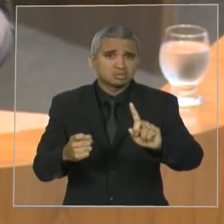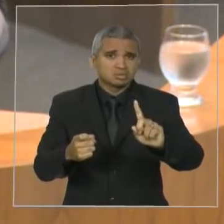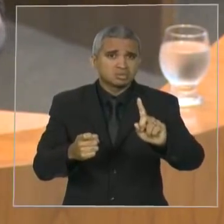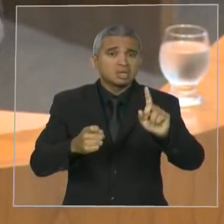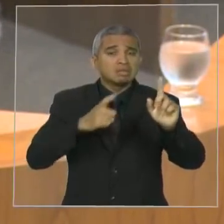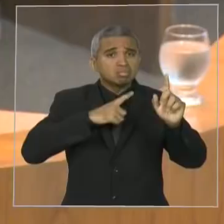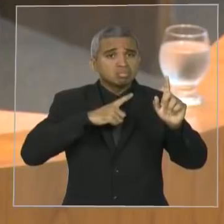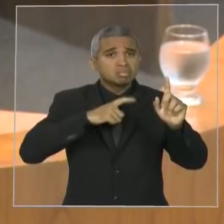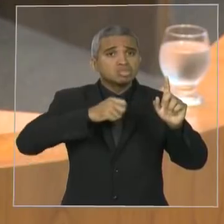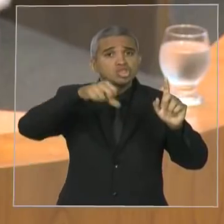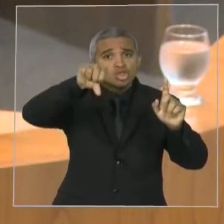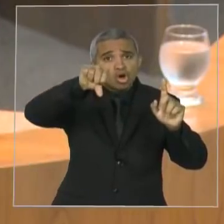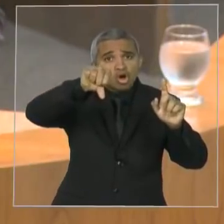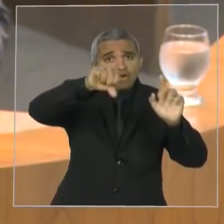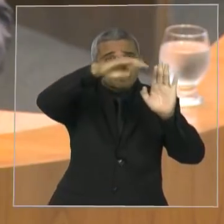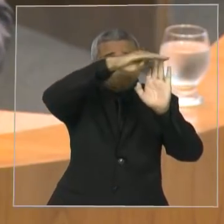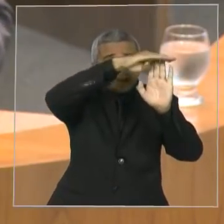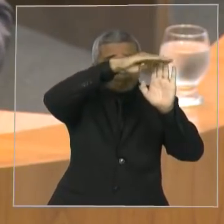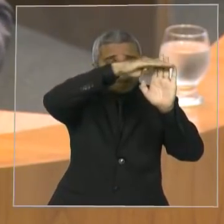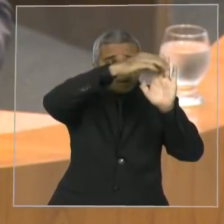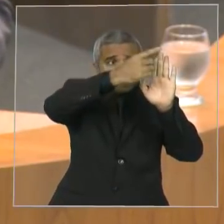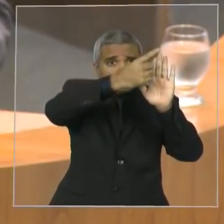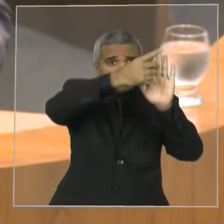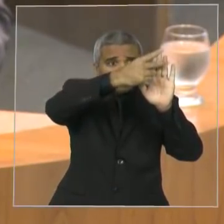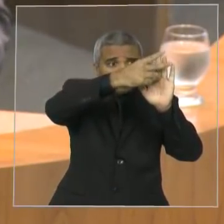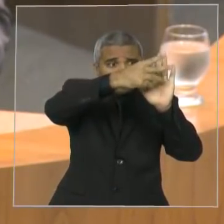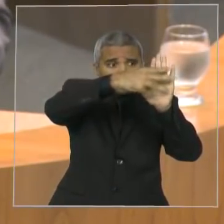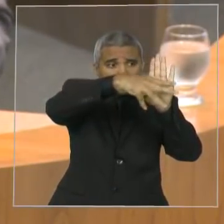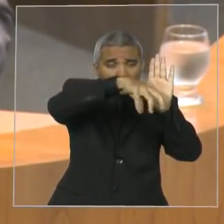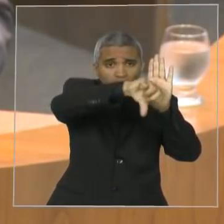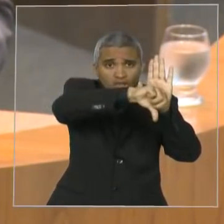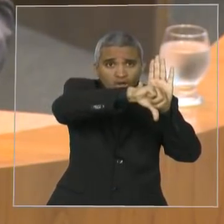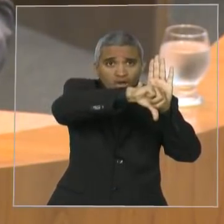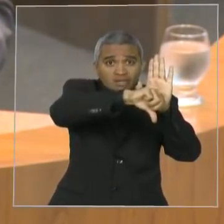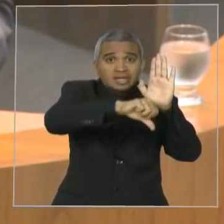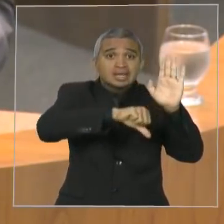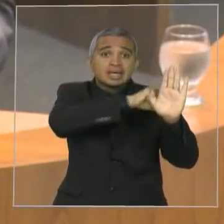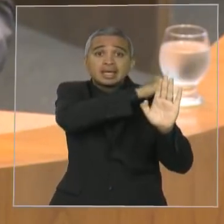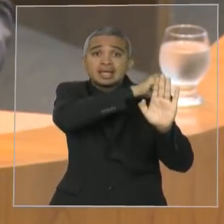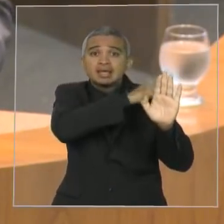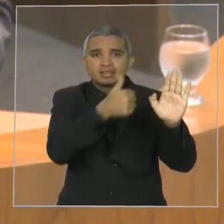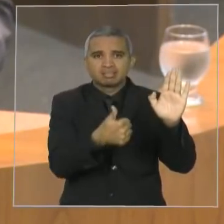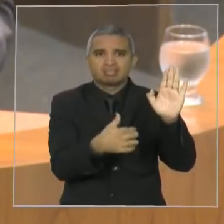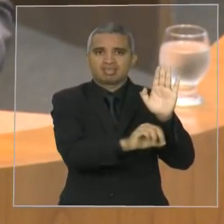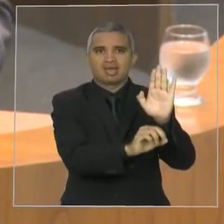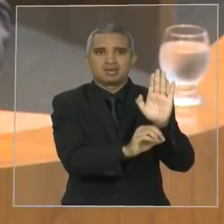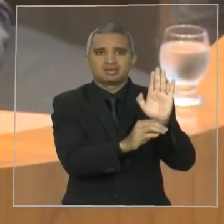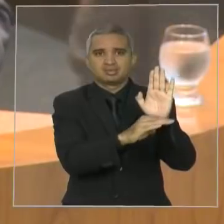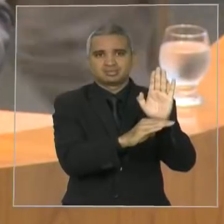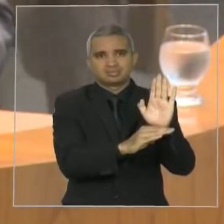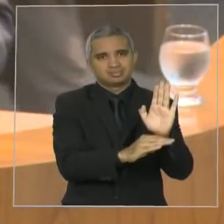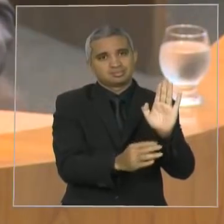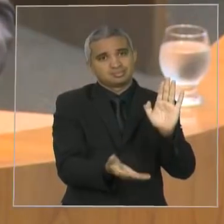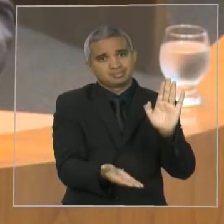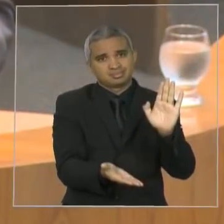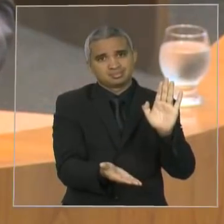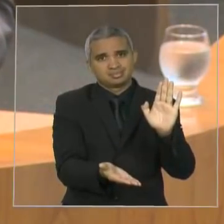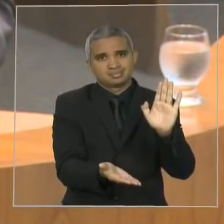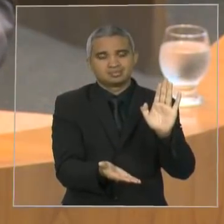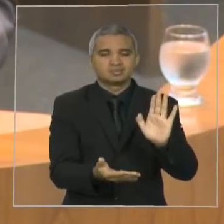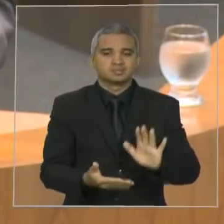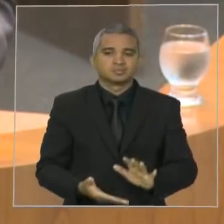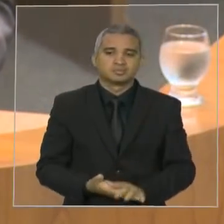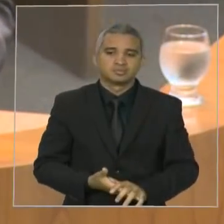Então, aqui não estamos dizendo que a intervenção é ilegal, é totalmente constitucional. Mas a